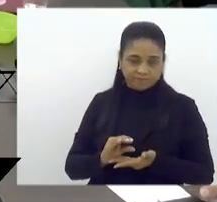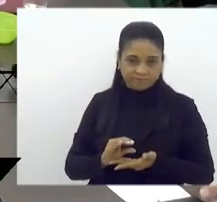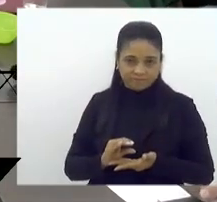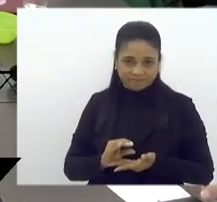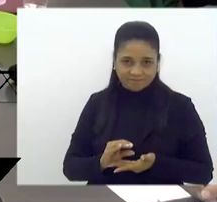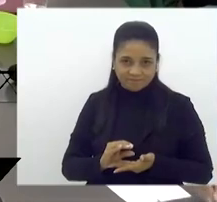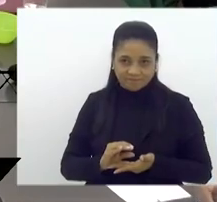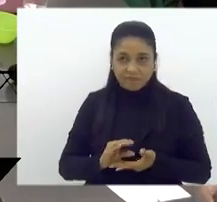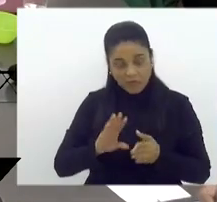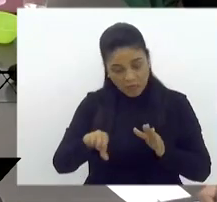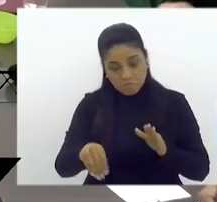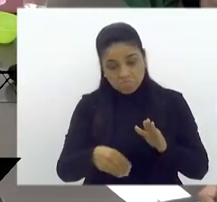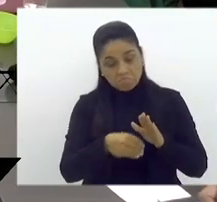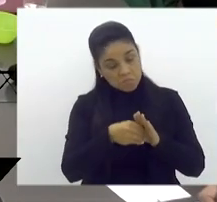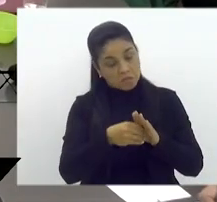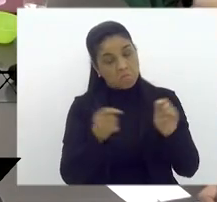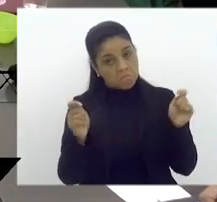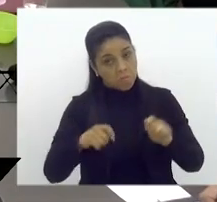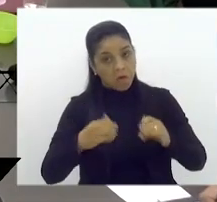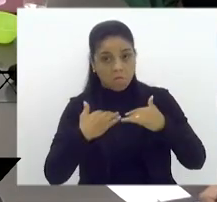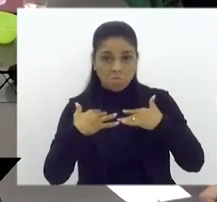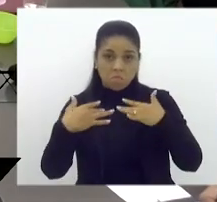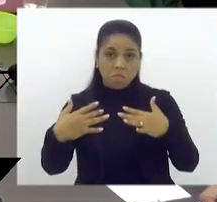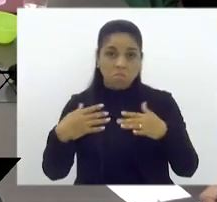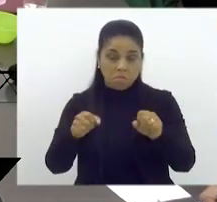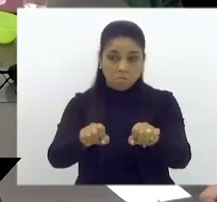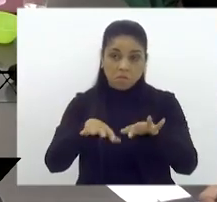inclusive, emendar no plenário. Presidente, deputada Verônica.